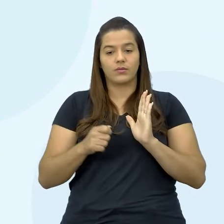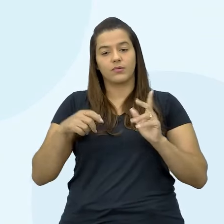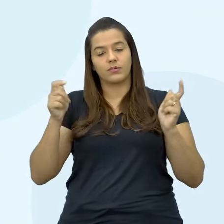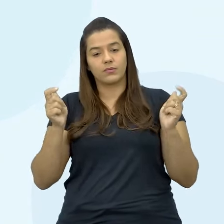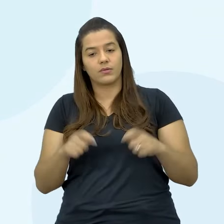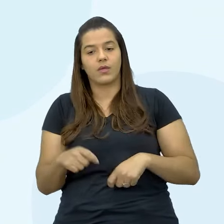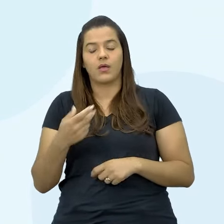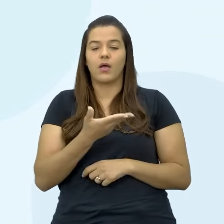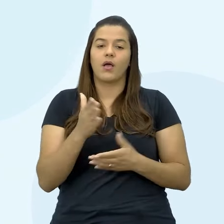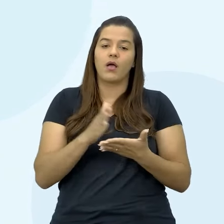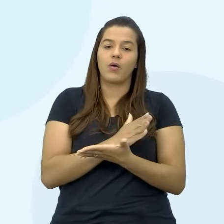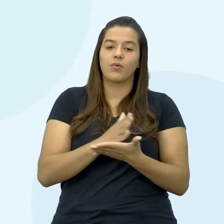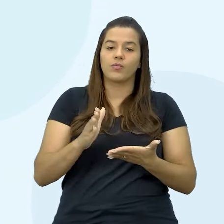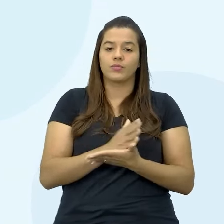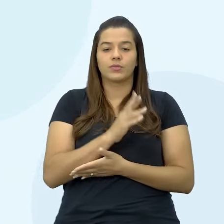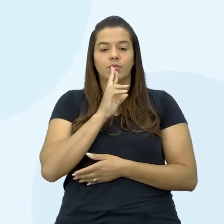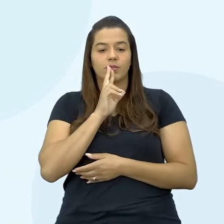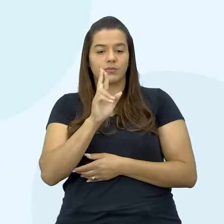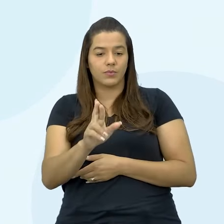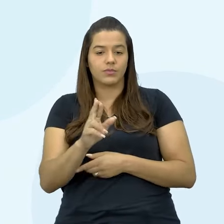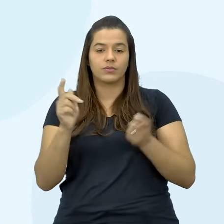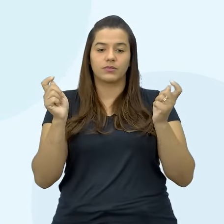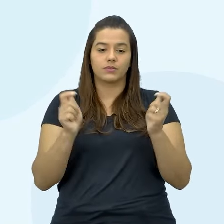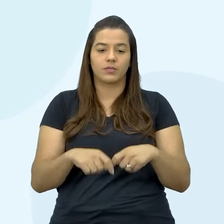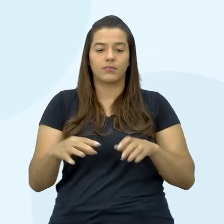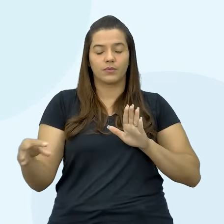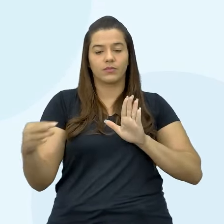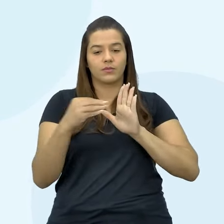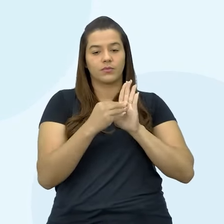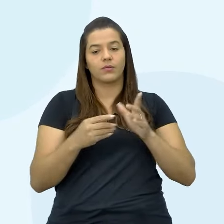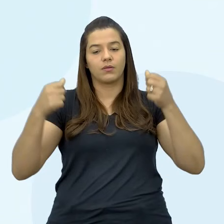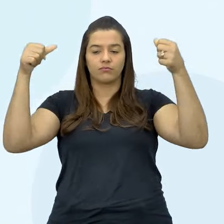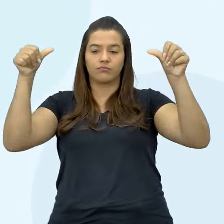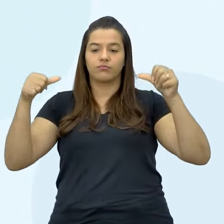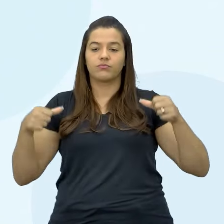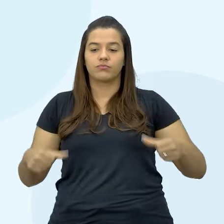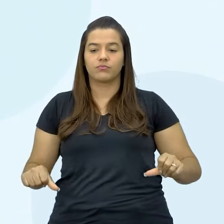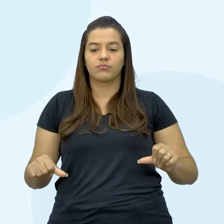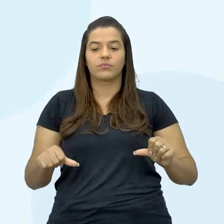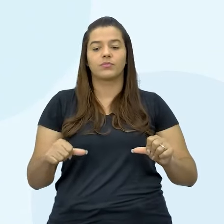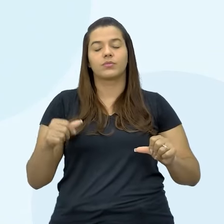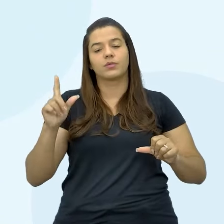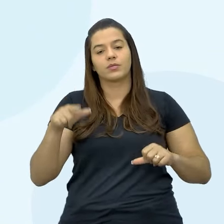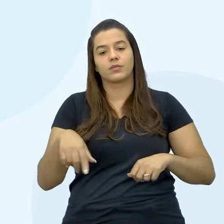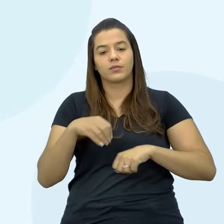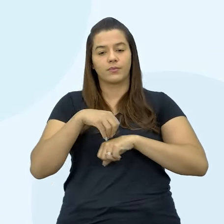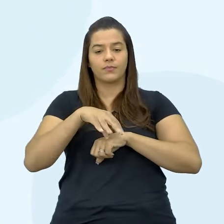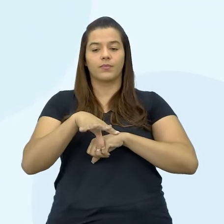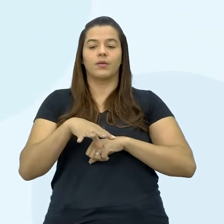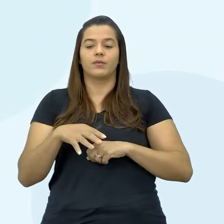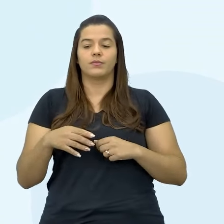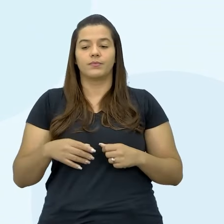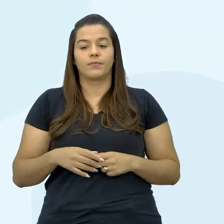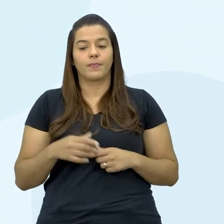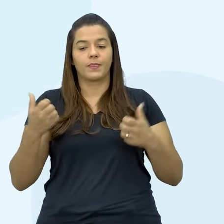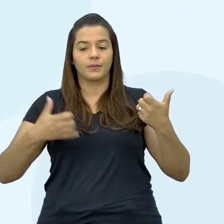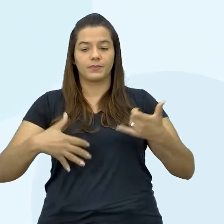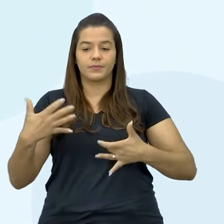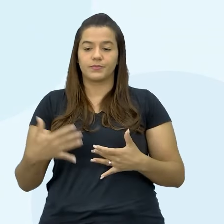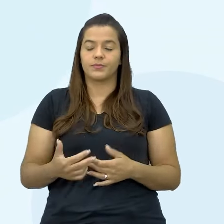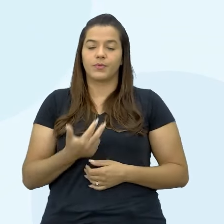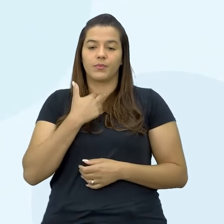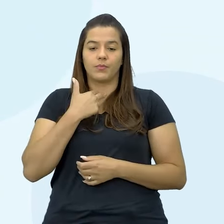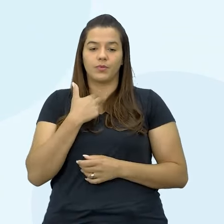apenas uma das respostas das questões para ser colocada em um quadro, indicando que o quadro não pode